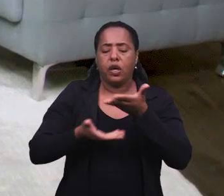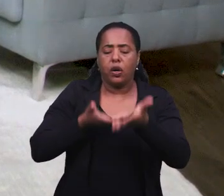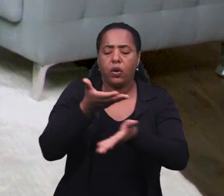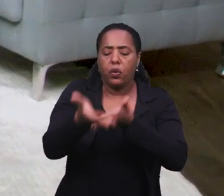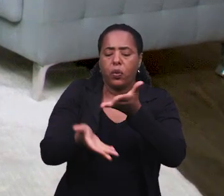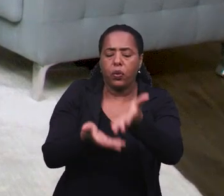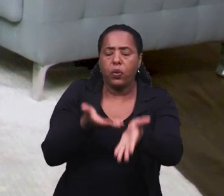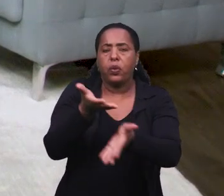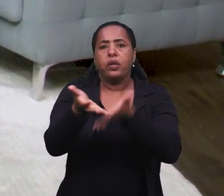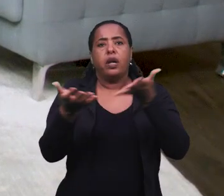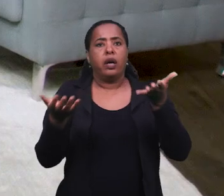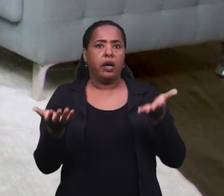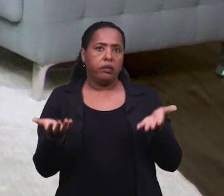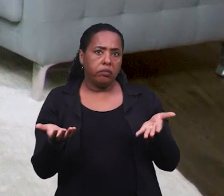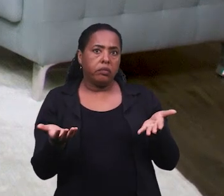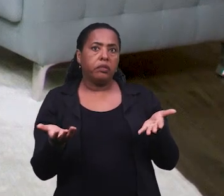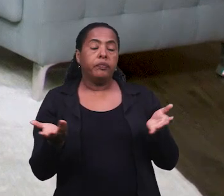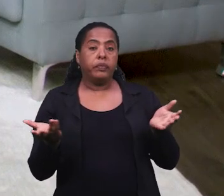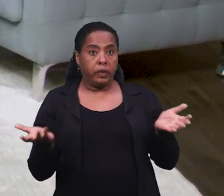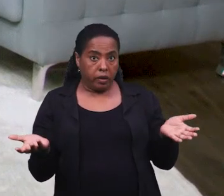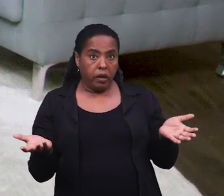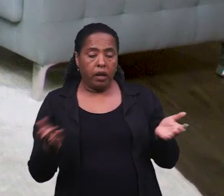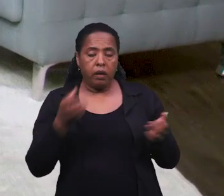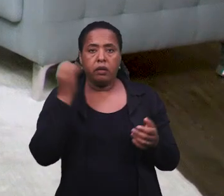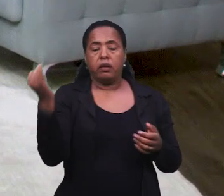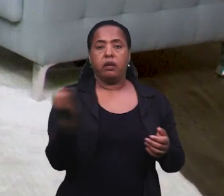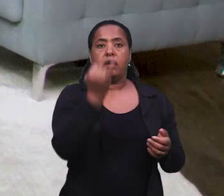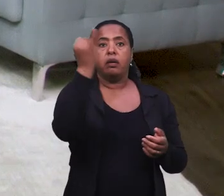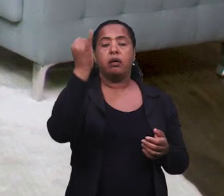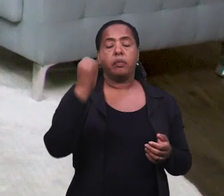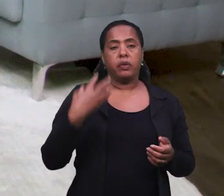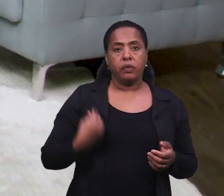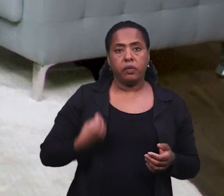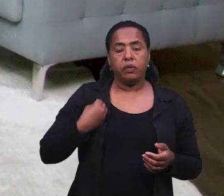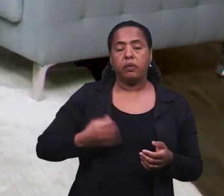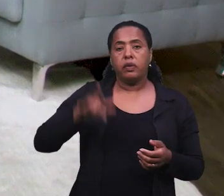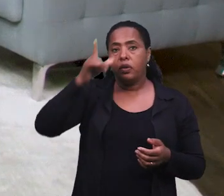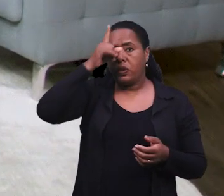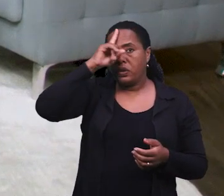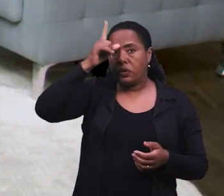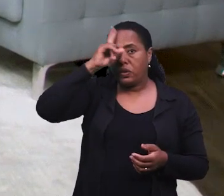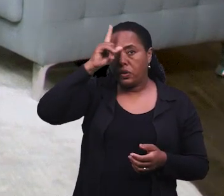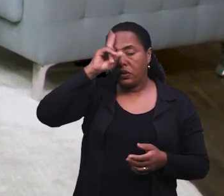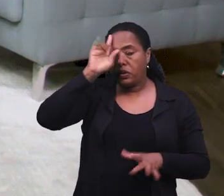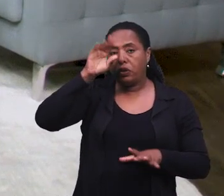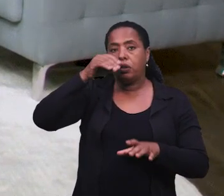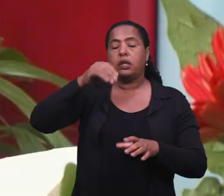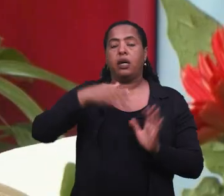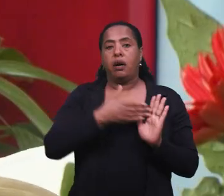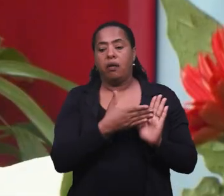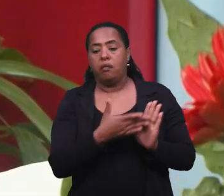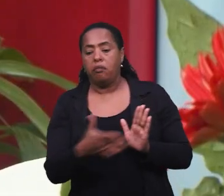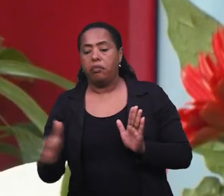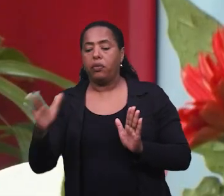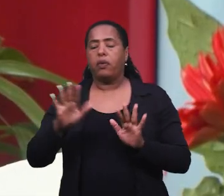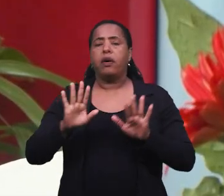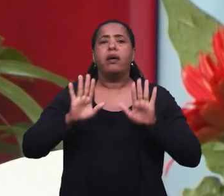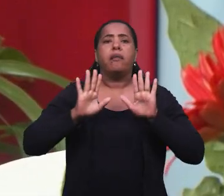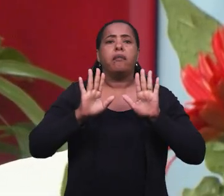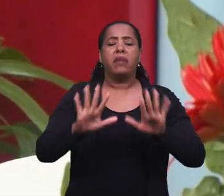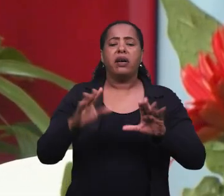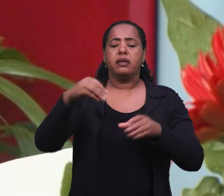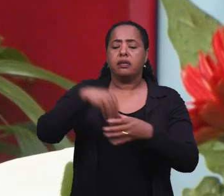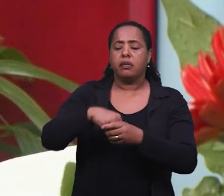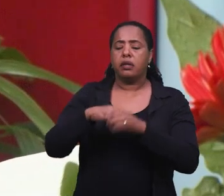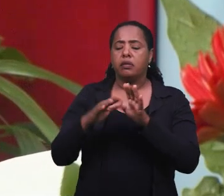podemos encontrar que fala de acolhimento? Pai do Senhor, pastor Abel, mais uma vez, se faz notório o cuidado